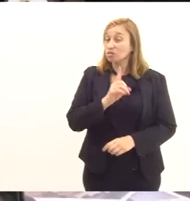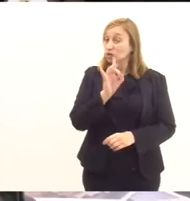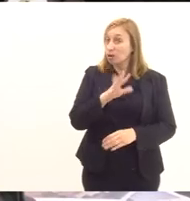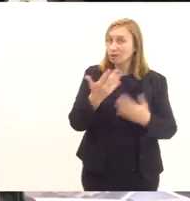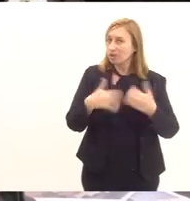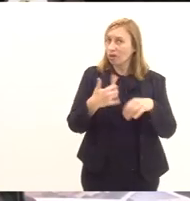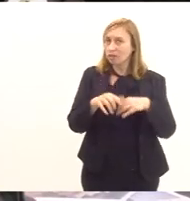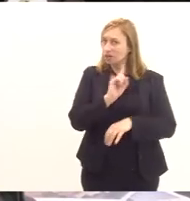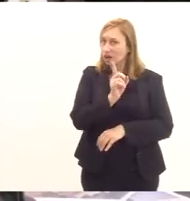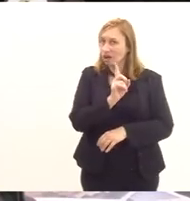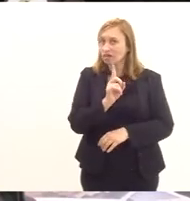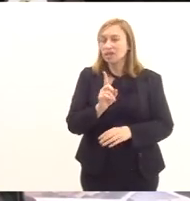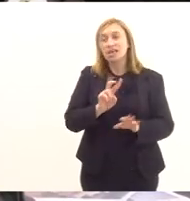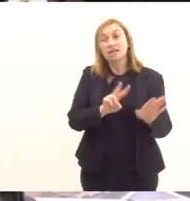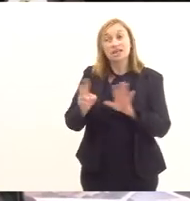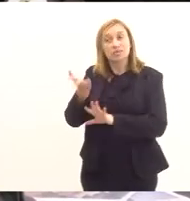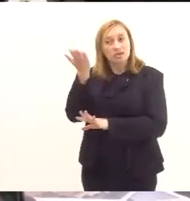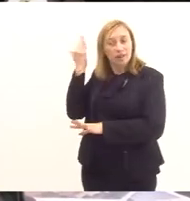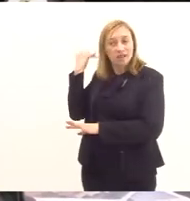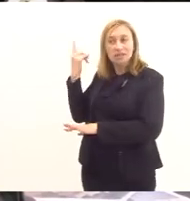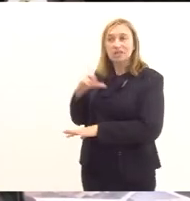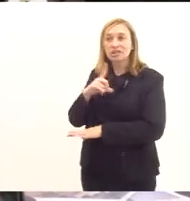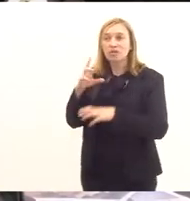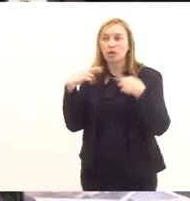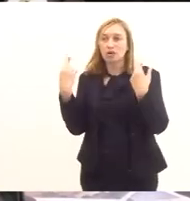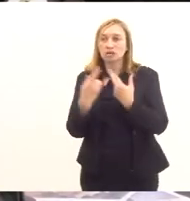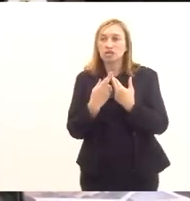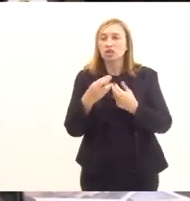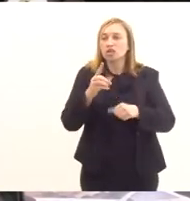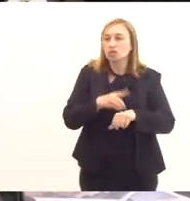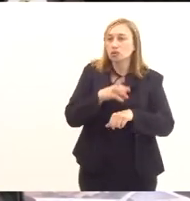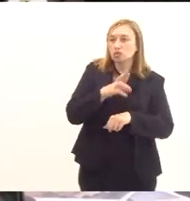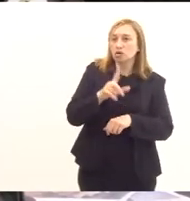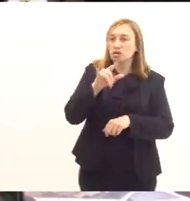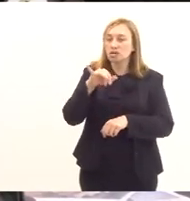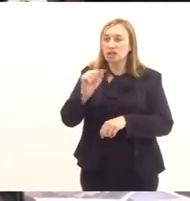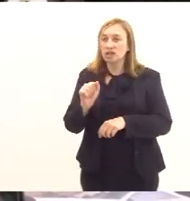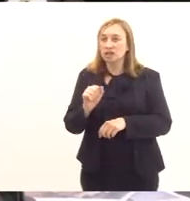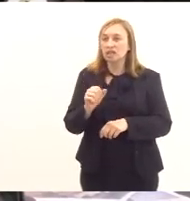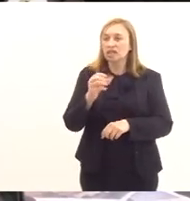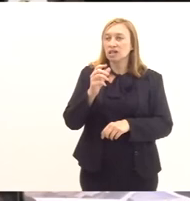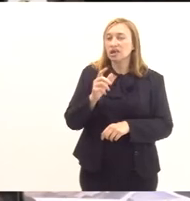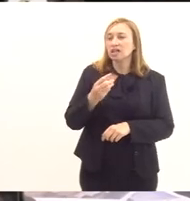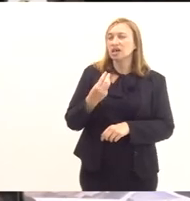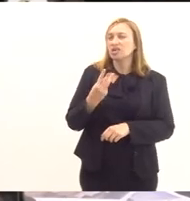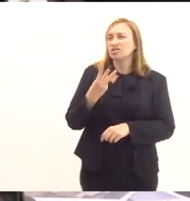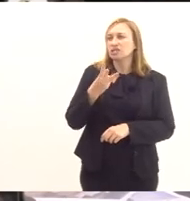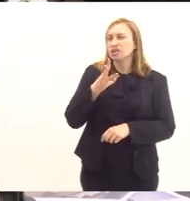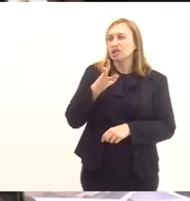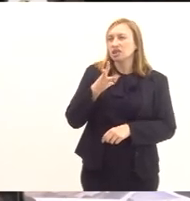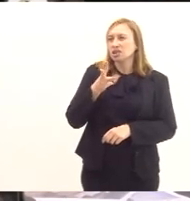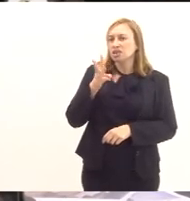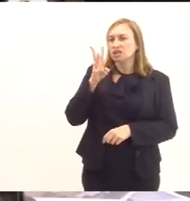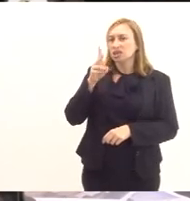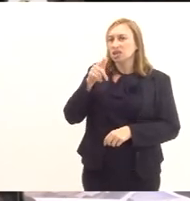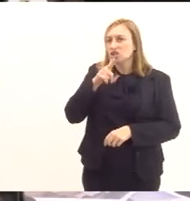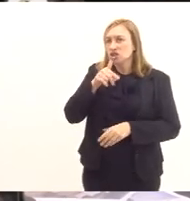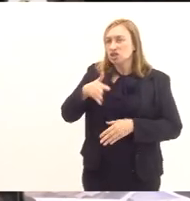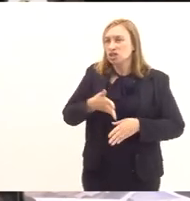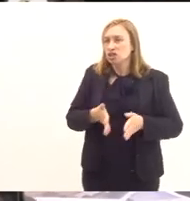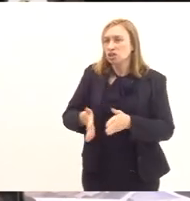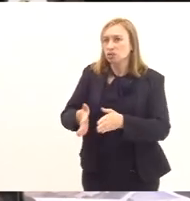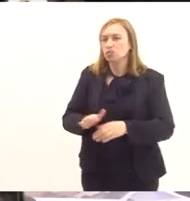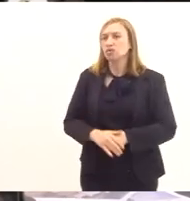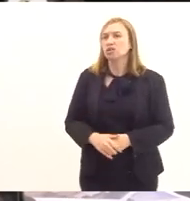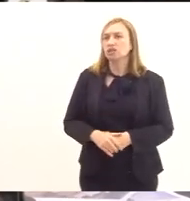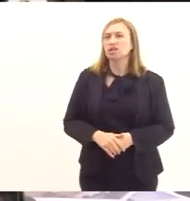Petrópolis semana passada nós temos uma reunião Doutora Luciana essa 23 Rios numa audiência pública em 3 dias também numa ação entre uma diligência em Três